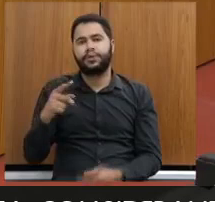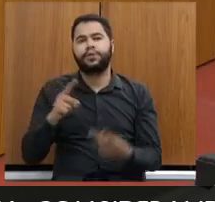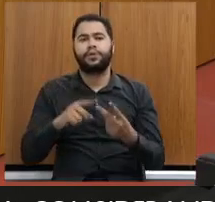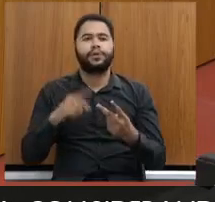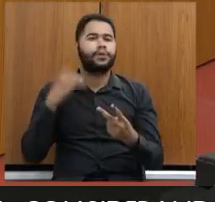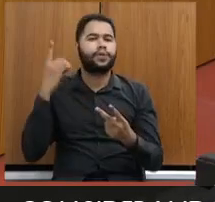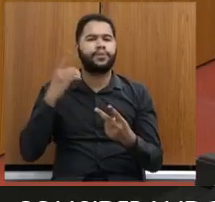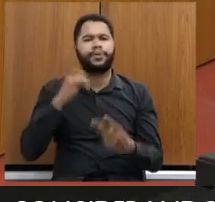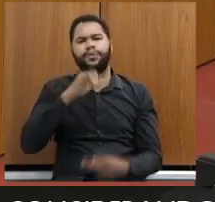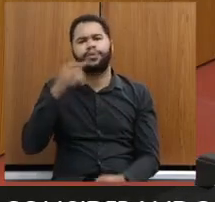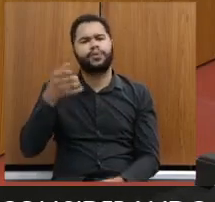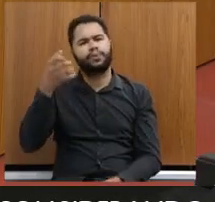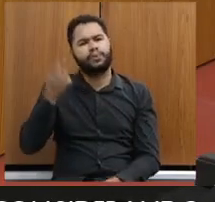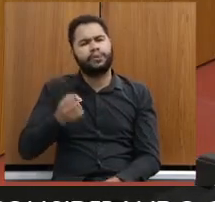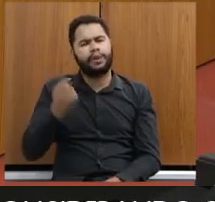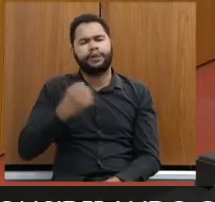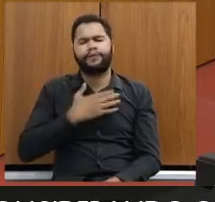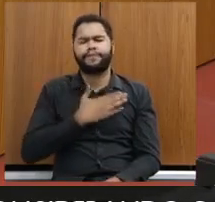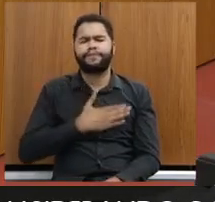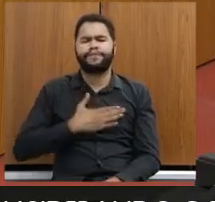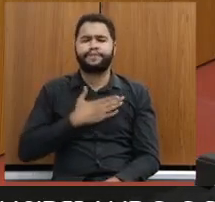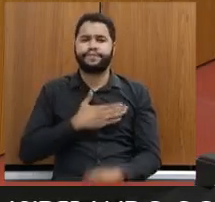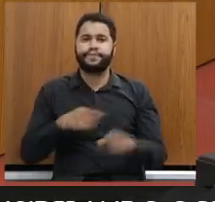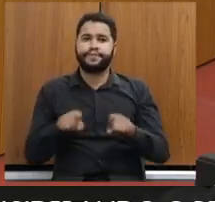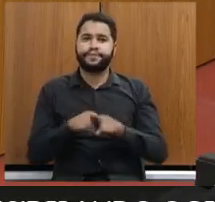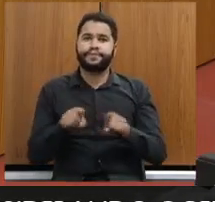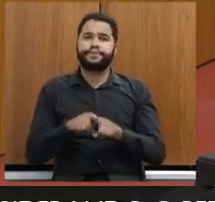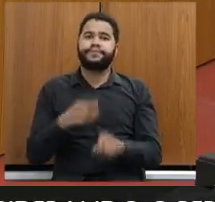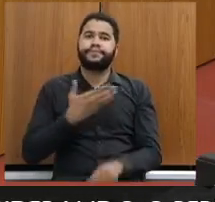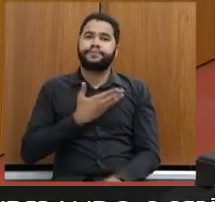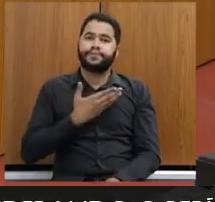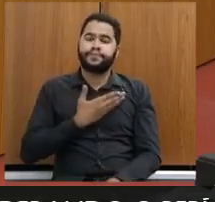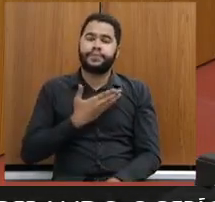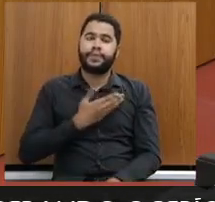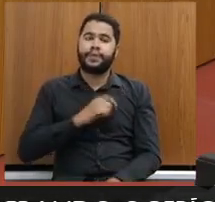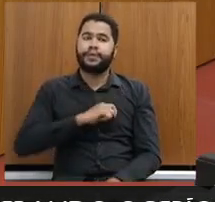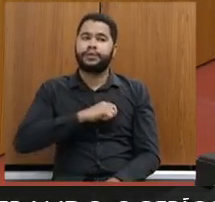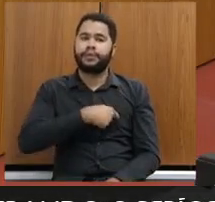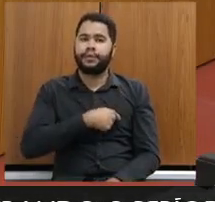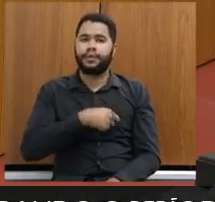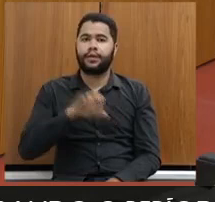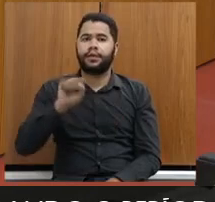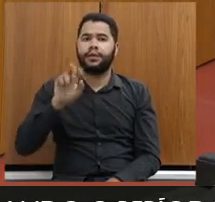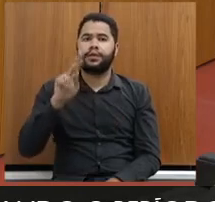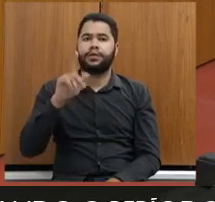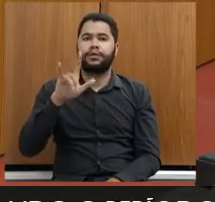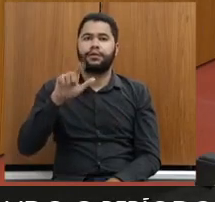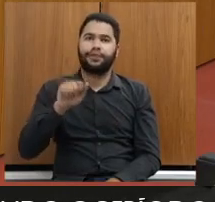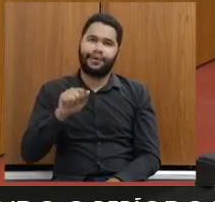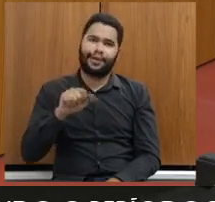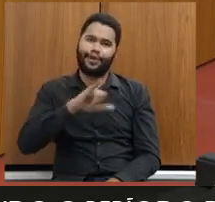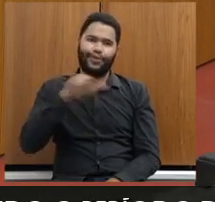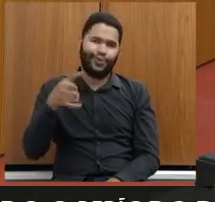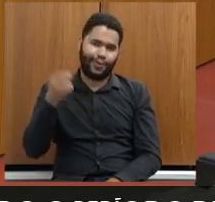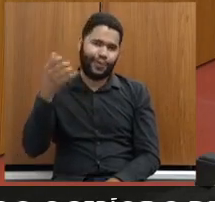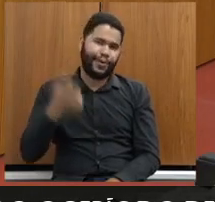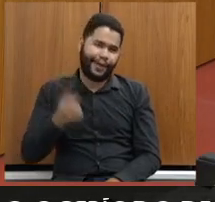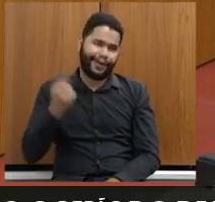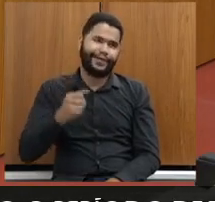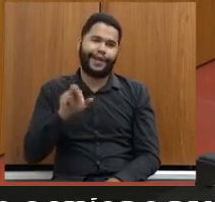muito querido também a amiga delegada Sheila João Leite nosso irmão né